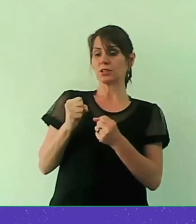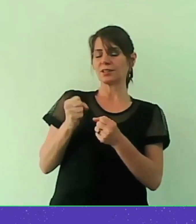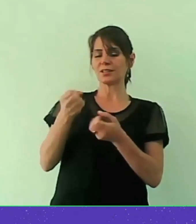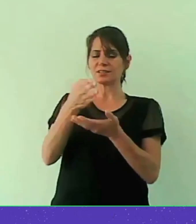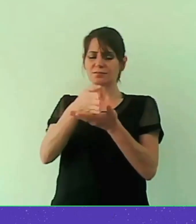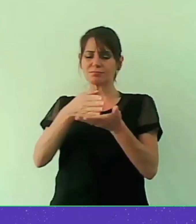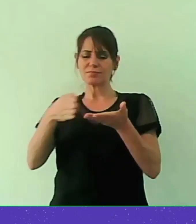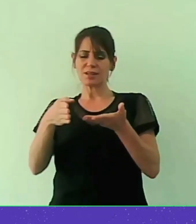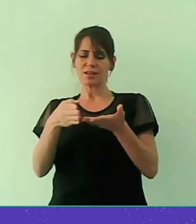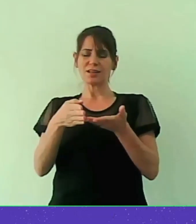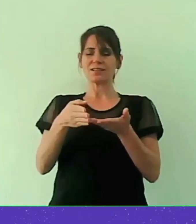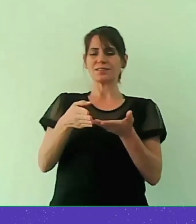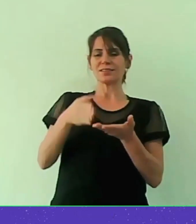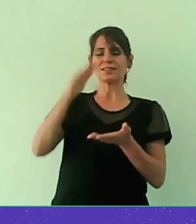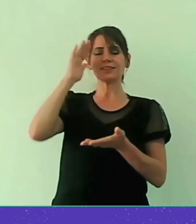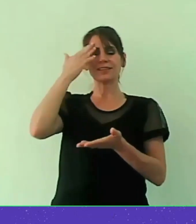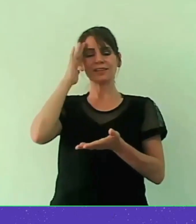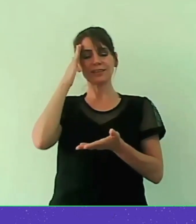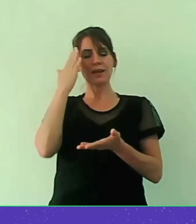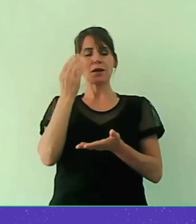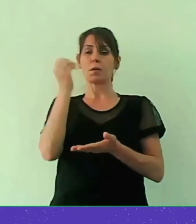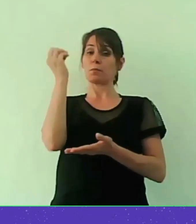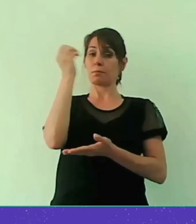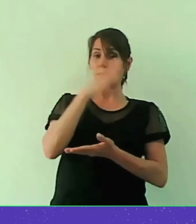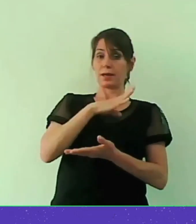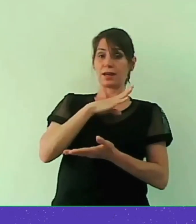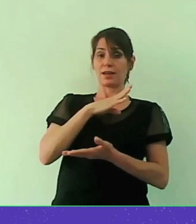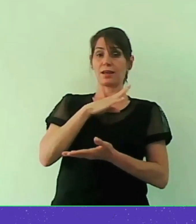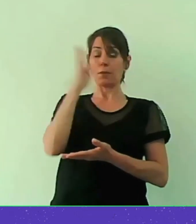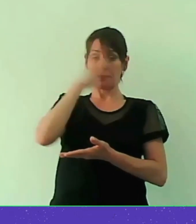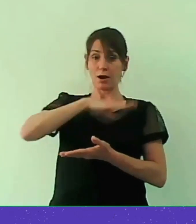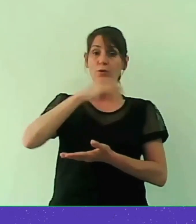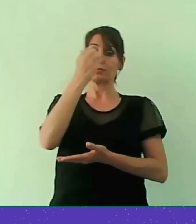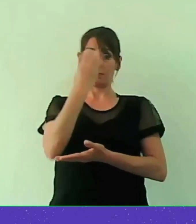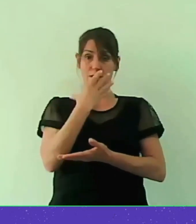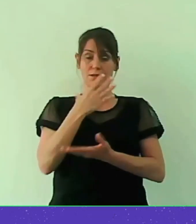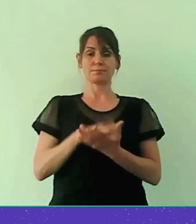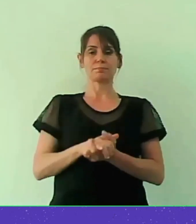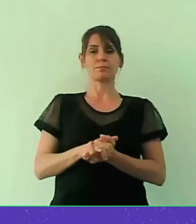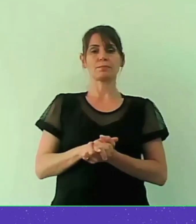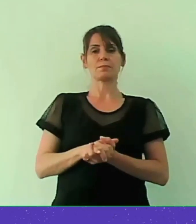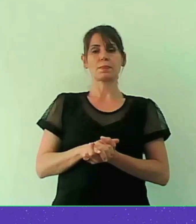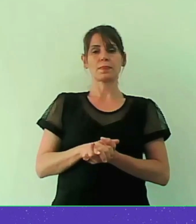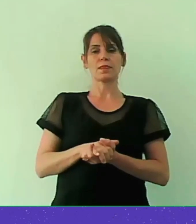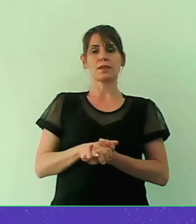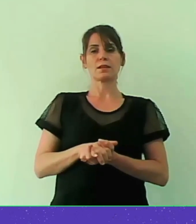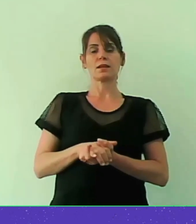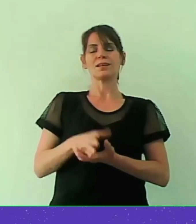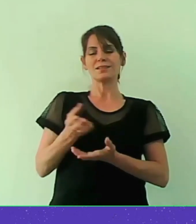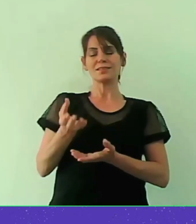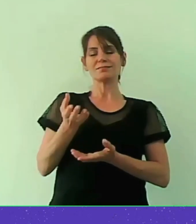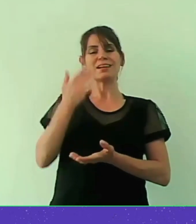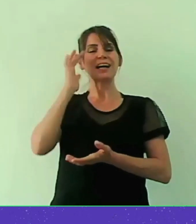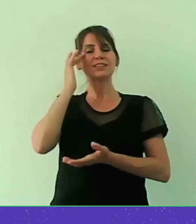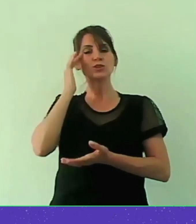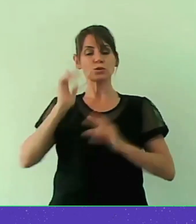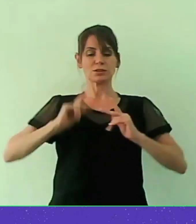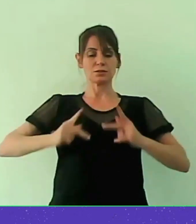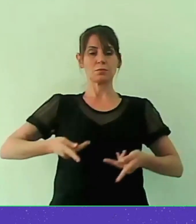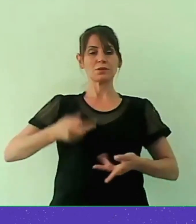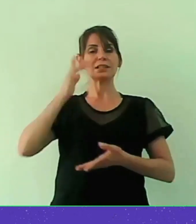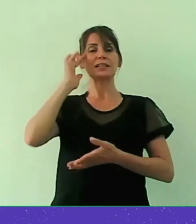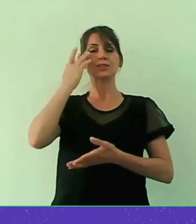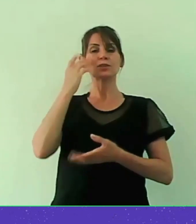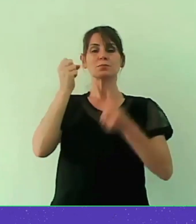e deixar a sua dependência total de Deus de lado. E assim o